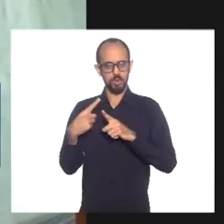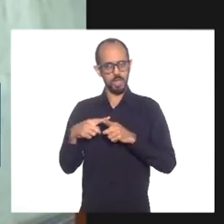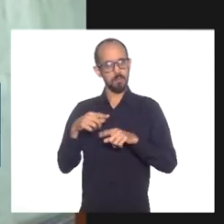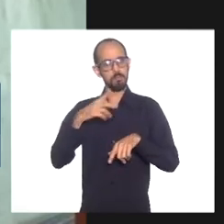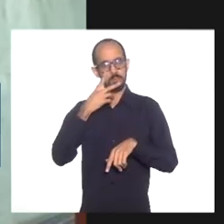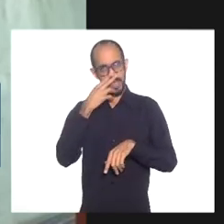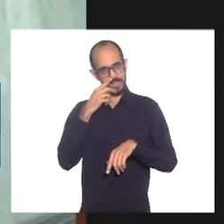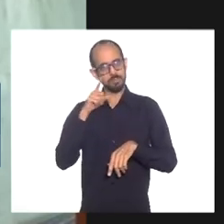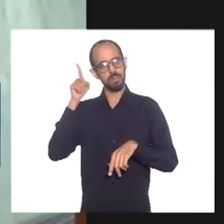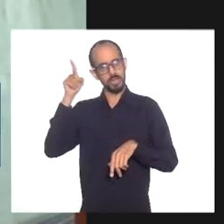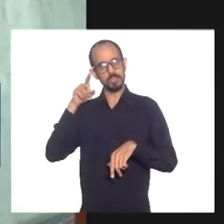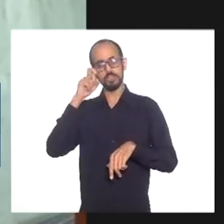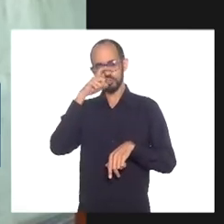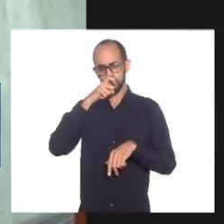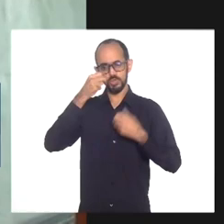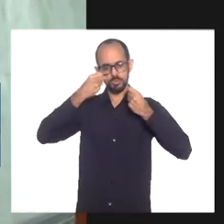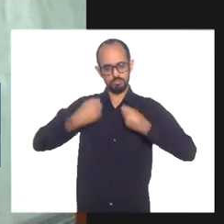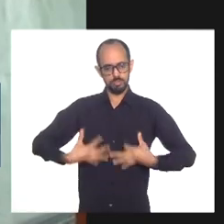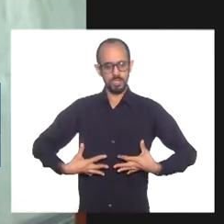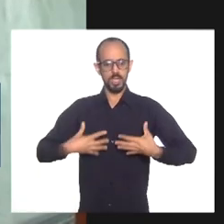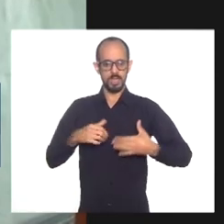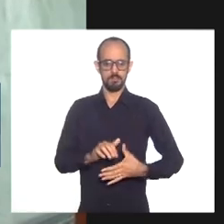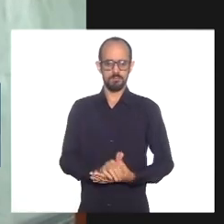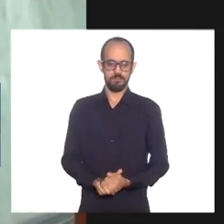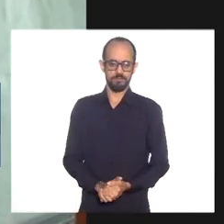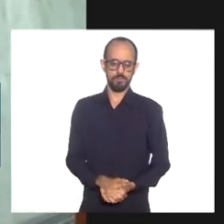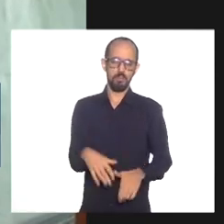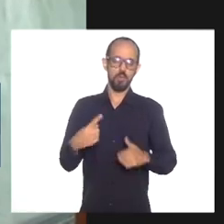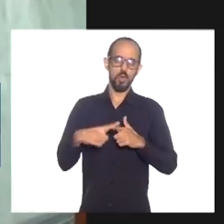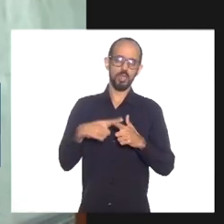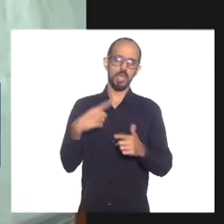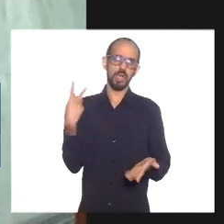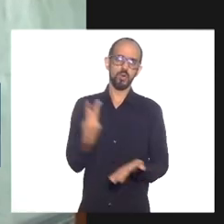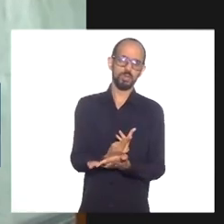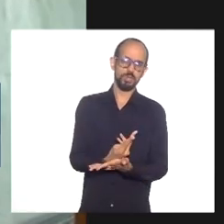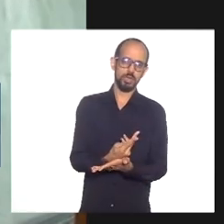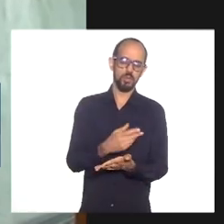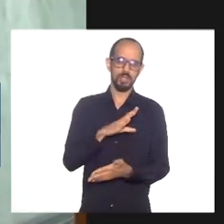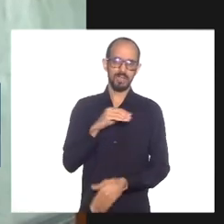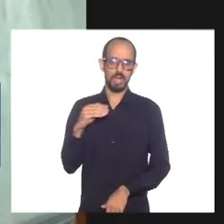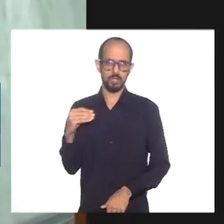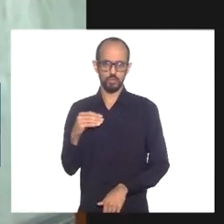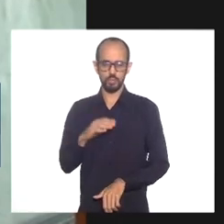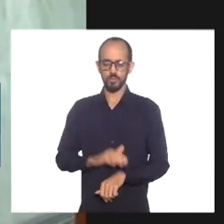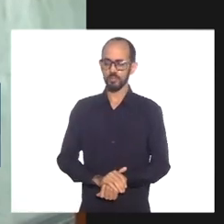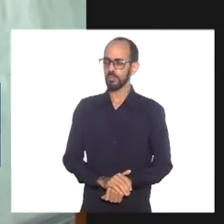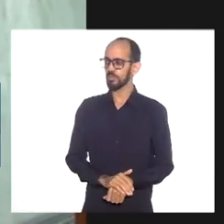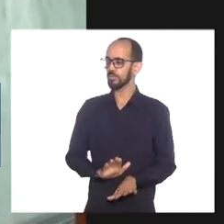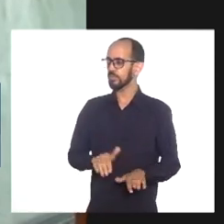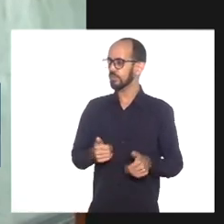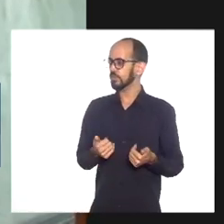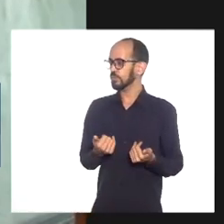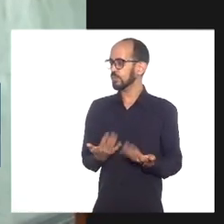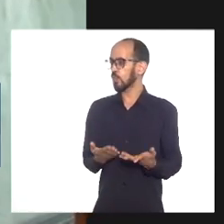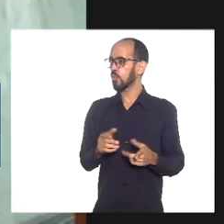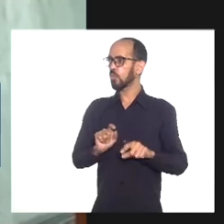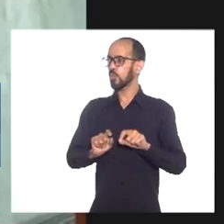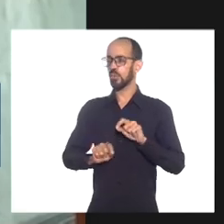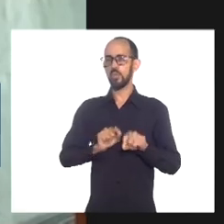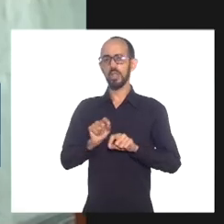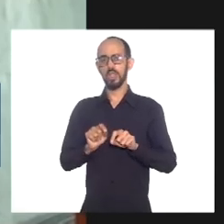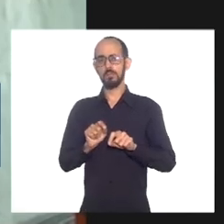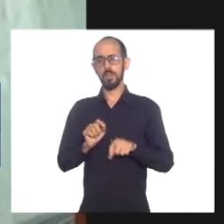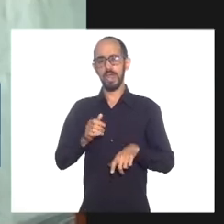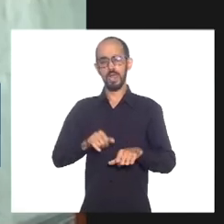difícil explicar, né, o porquê desses atrasos. Então, para eu não também